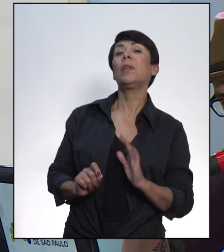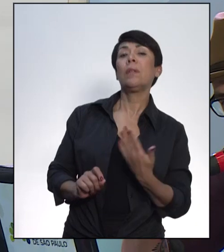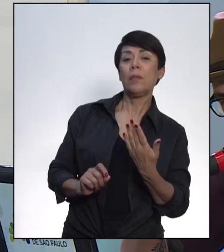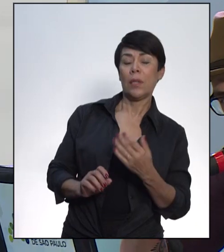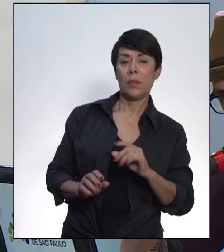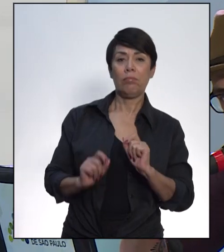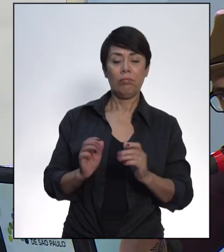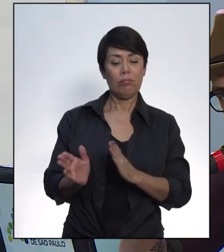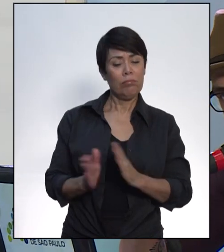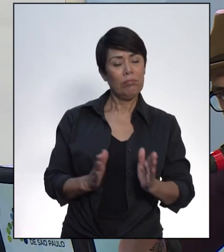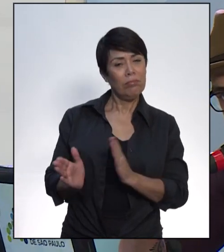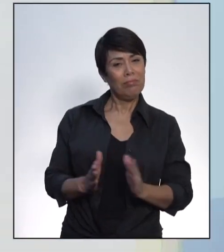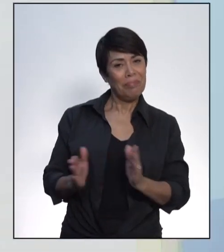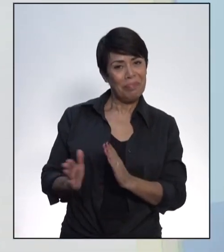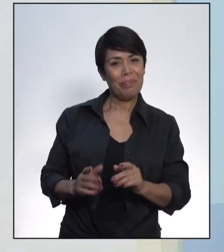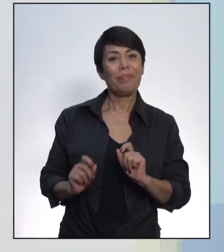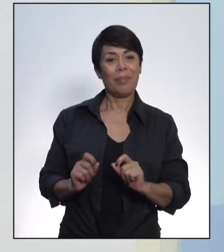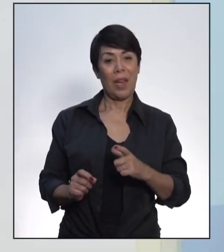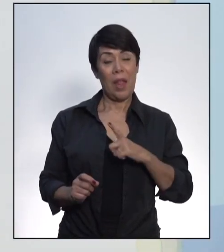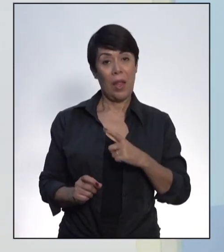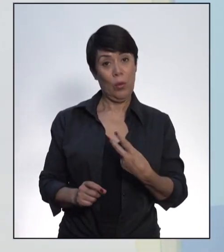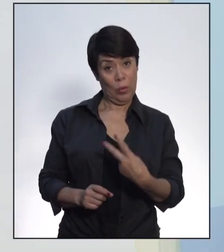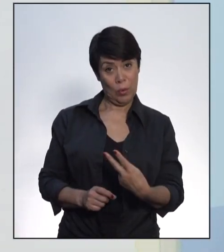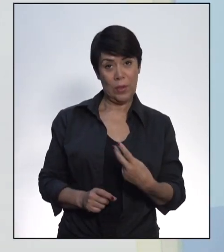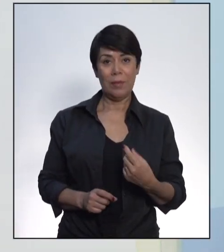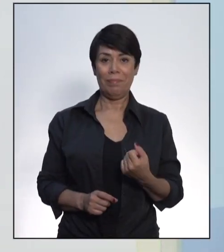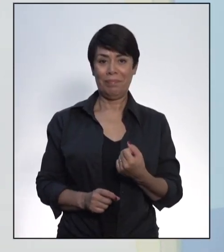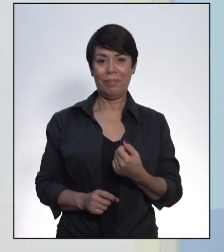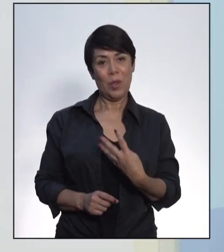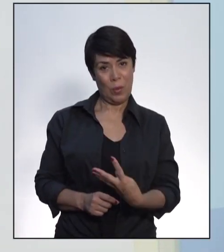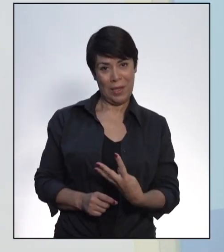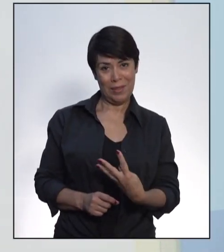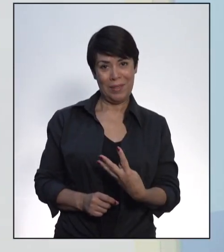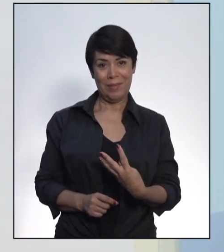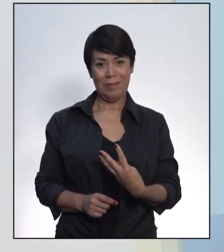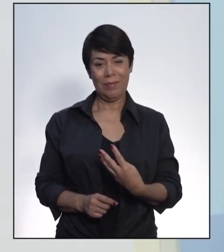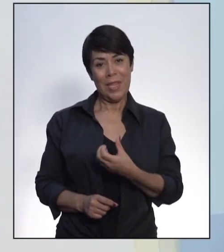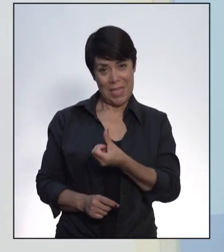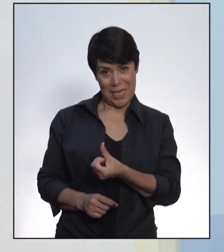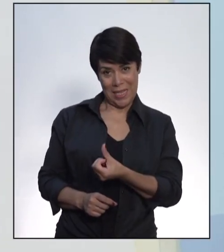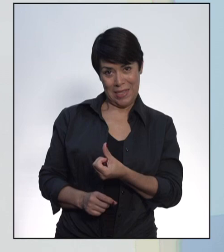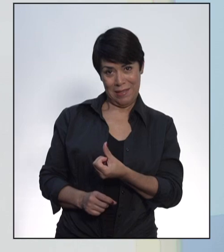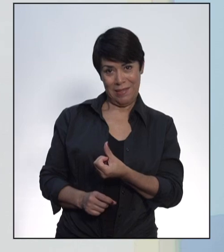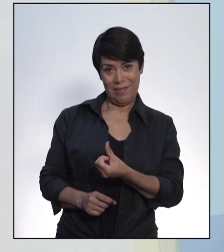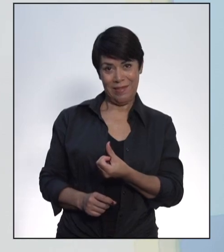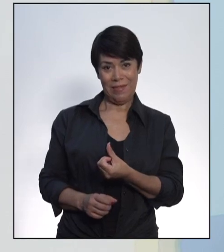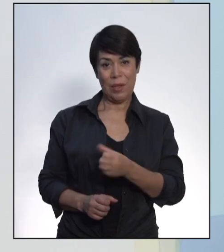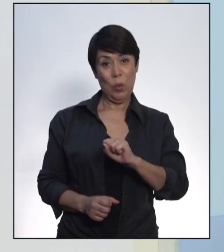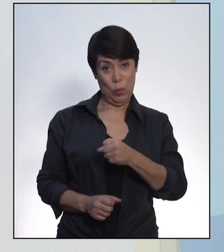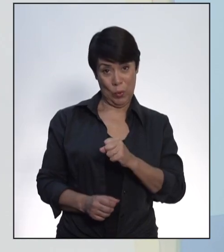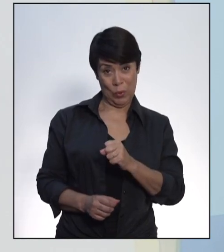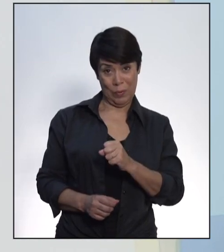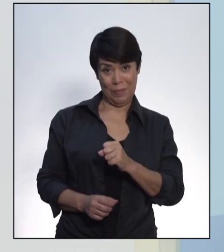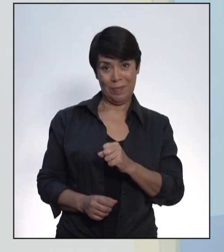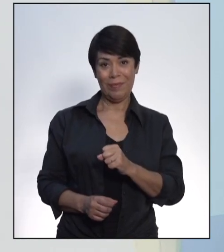Nessa sequência, eu tenho 2, 4, 6,